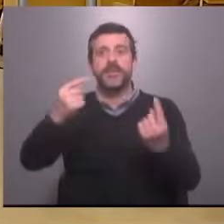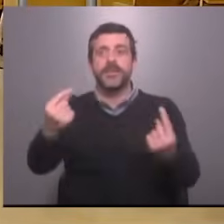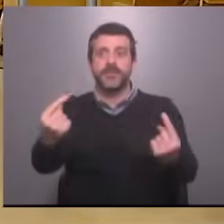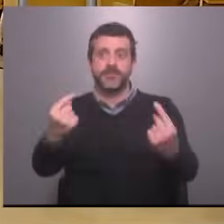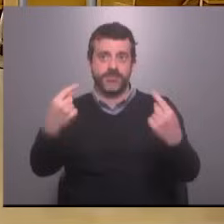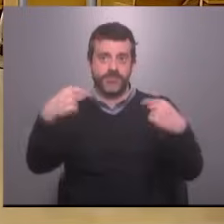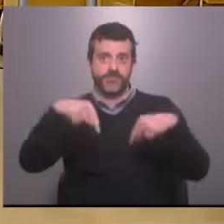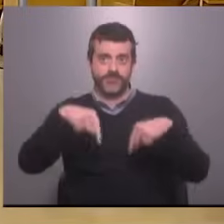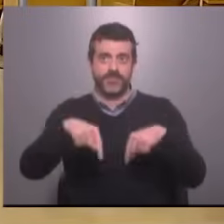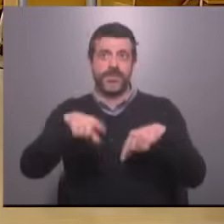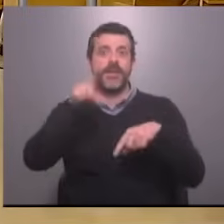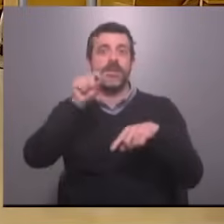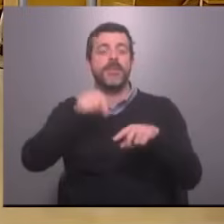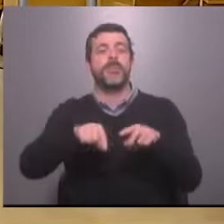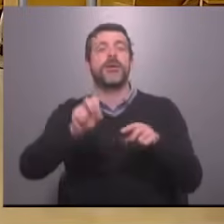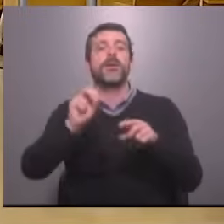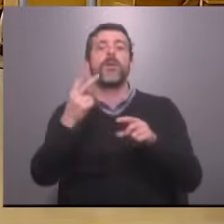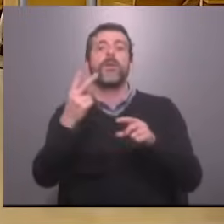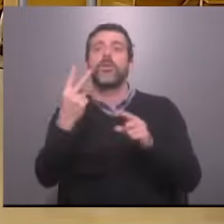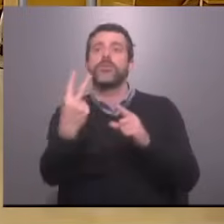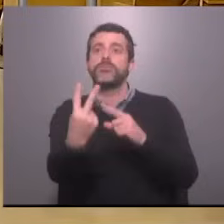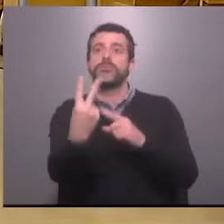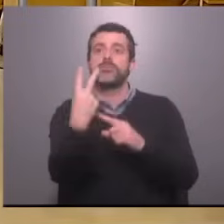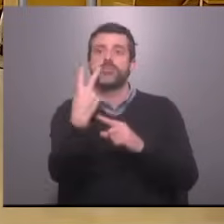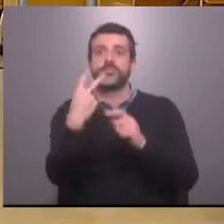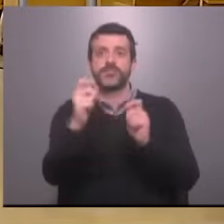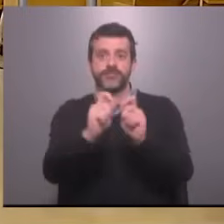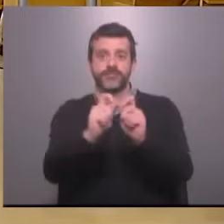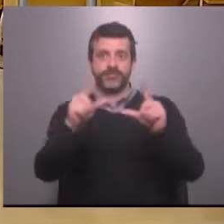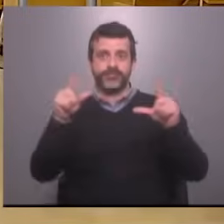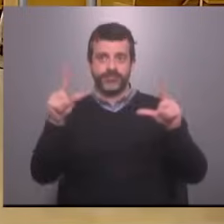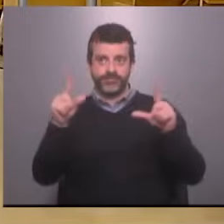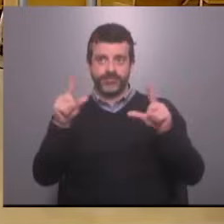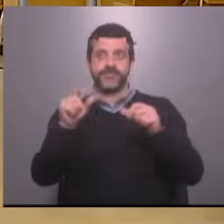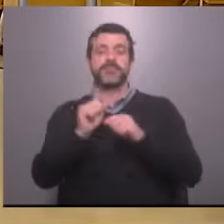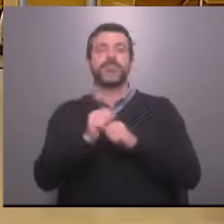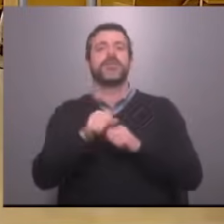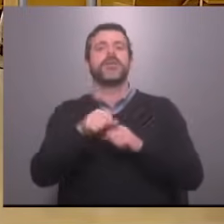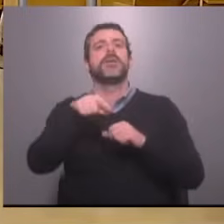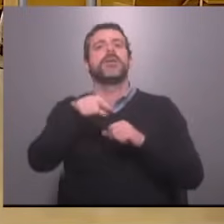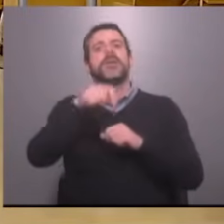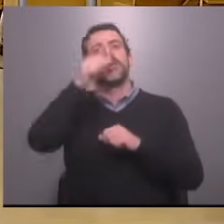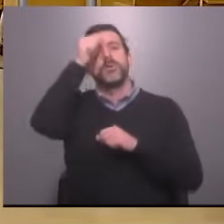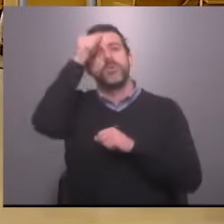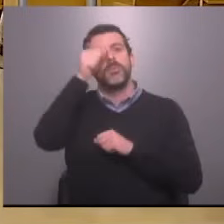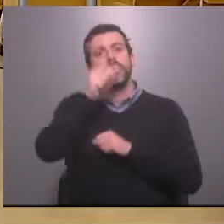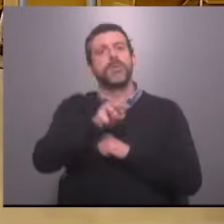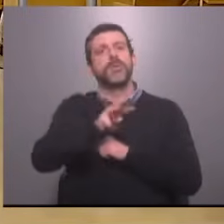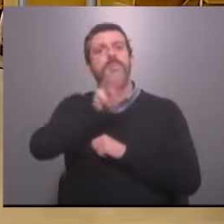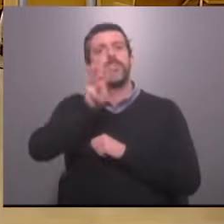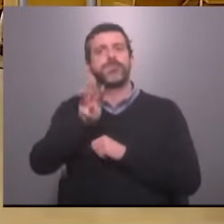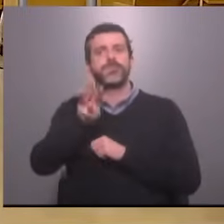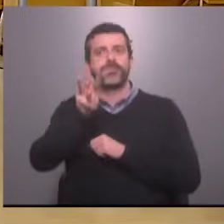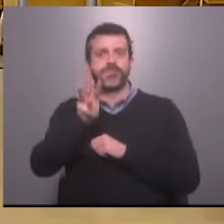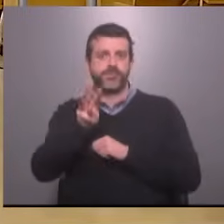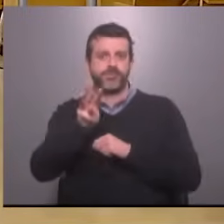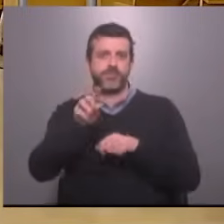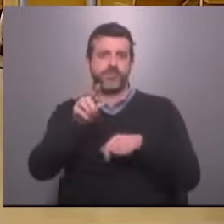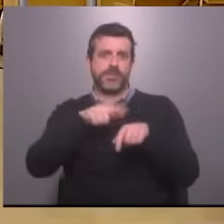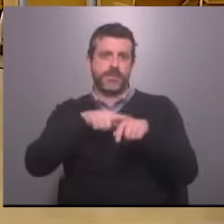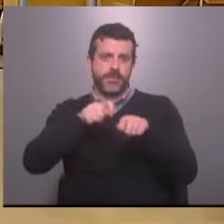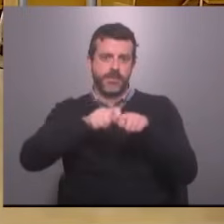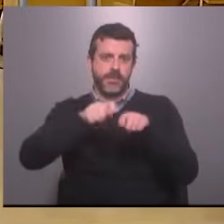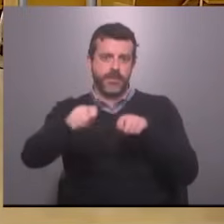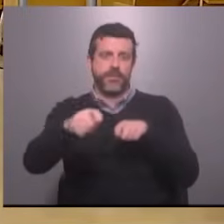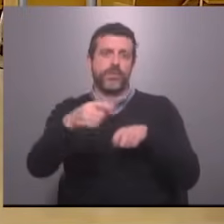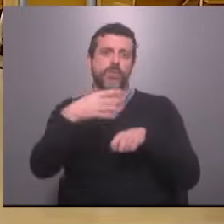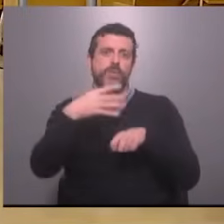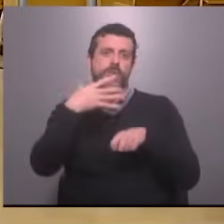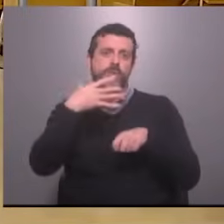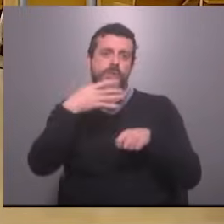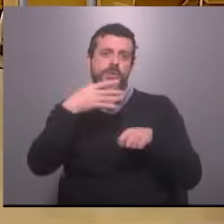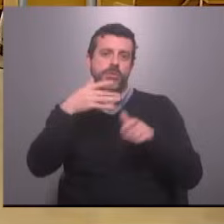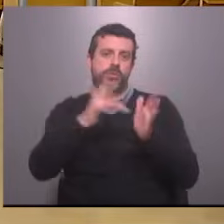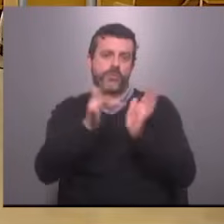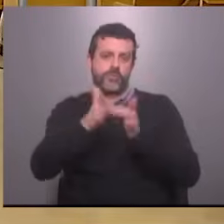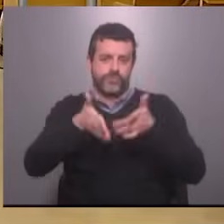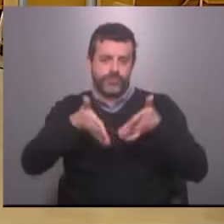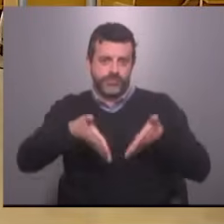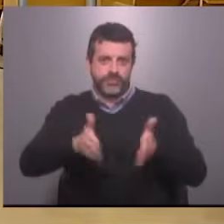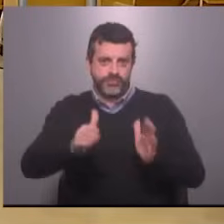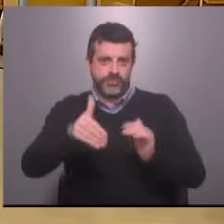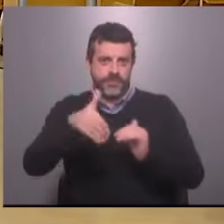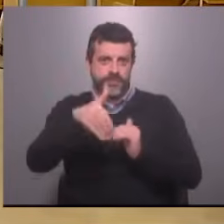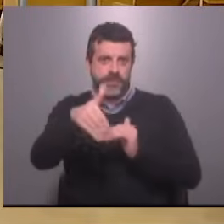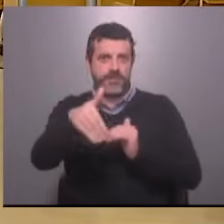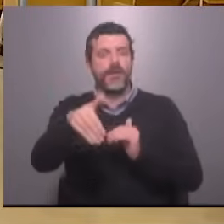nesta Basílica, ou que acompanhais a transmissão desta celebração, o terceiro domingo do Advento que estamos a viver